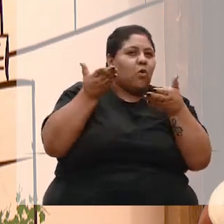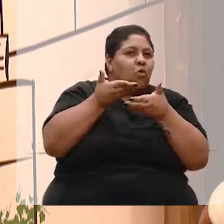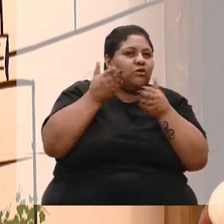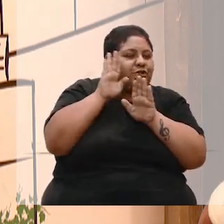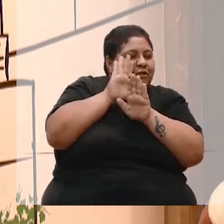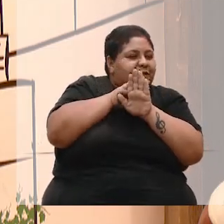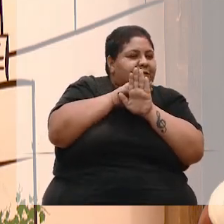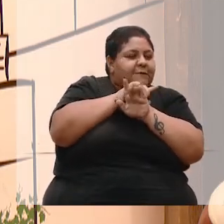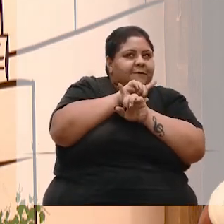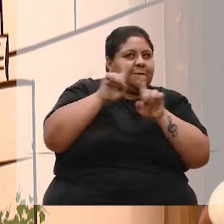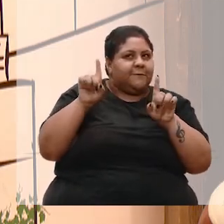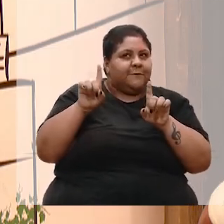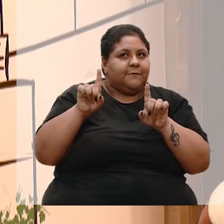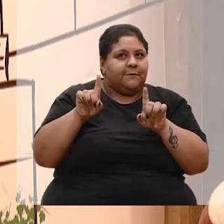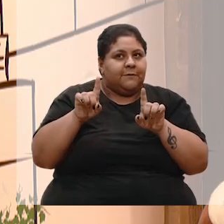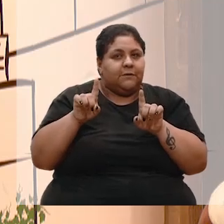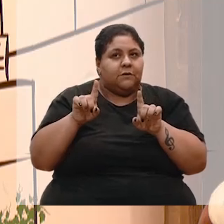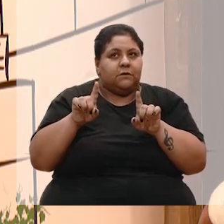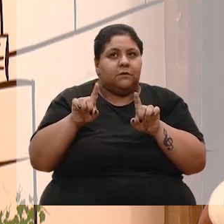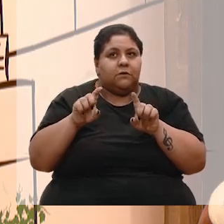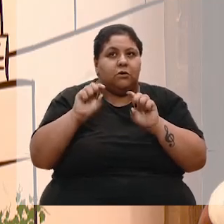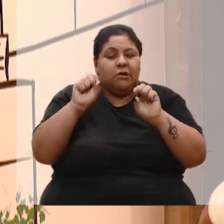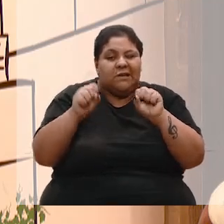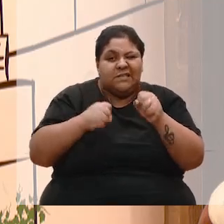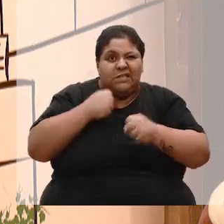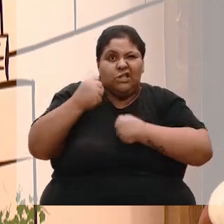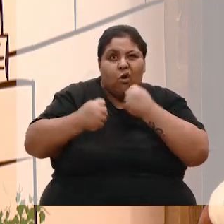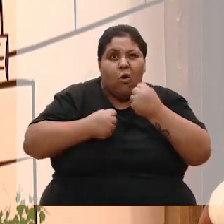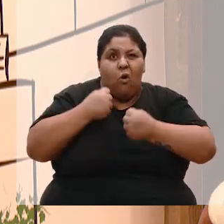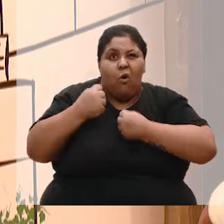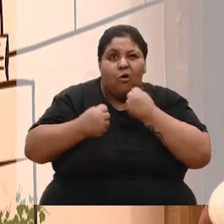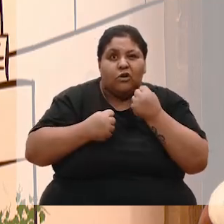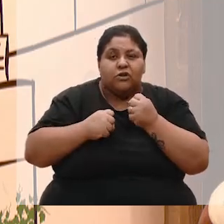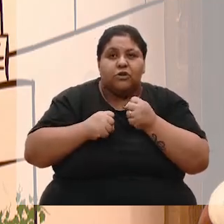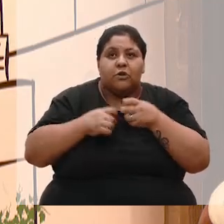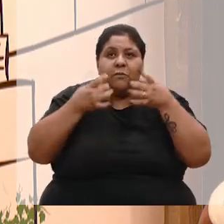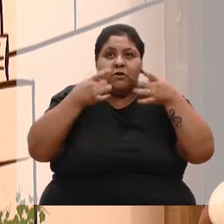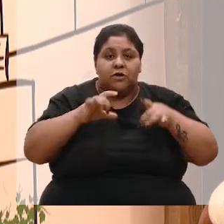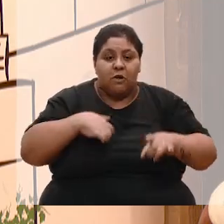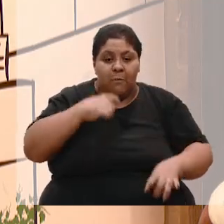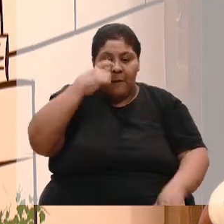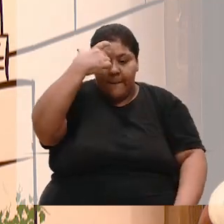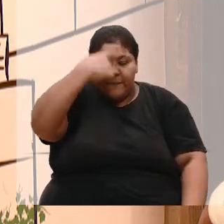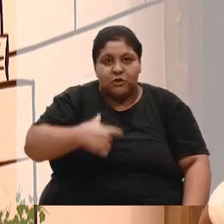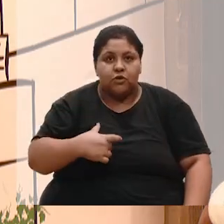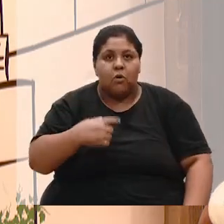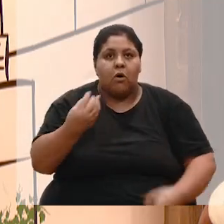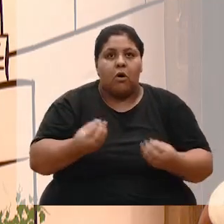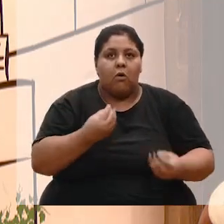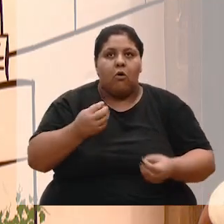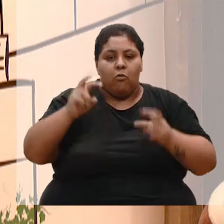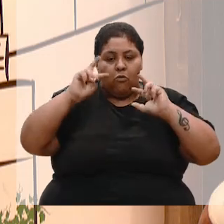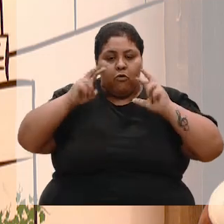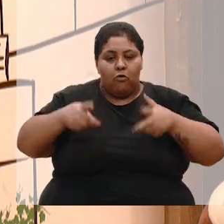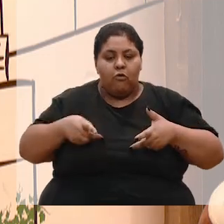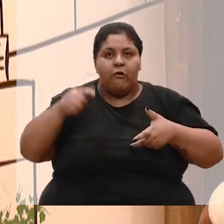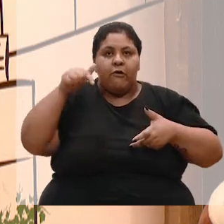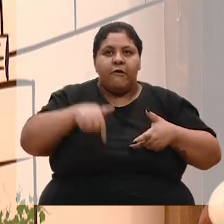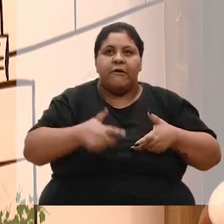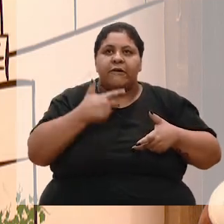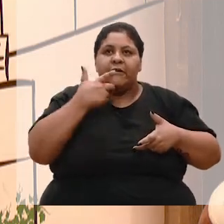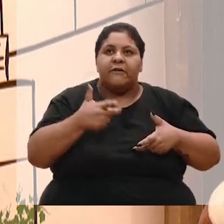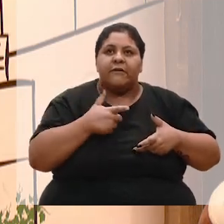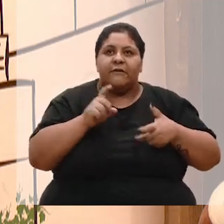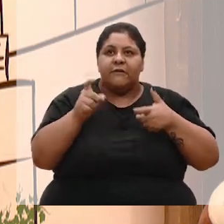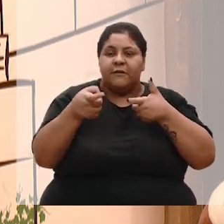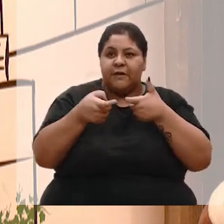velado. E esse ódio, o que ele está me prejudicando? A minha pessoa contra o ser humano. Aí a gente traz o contexto das